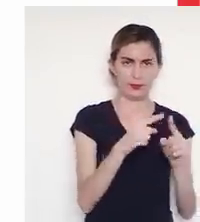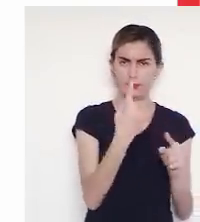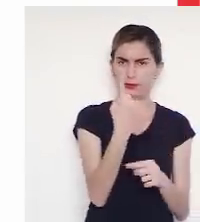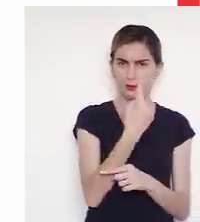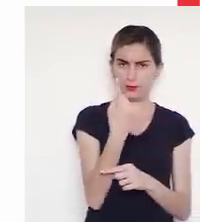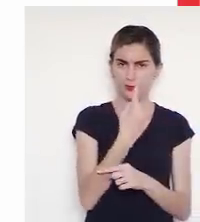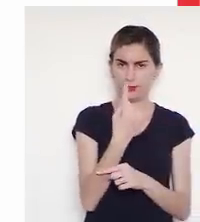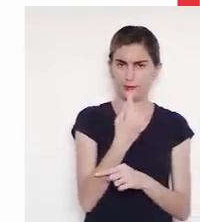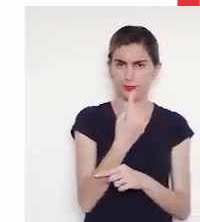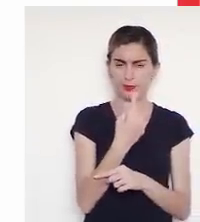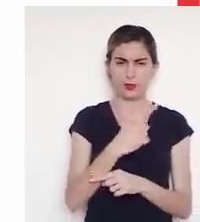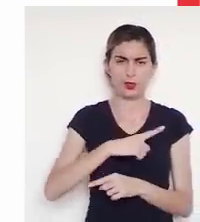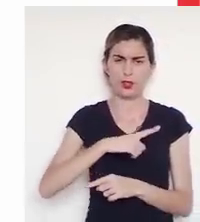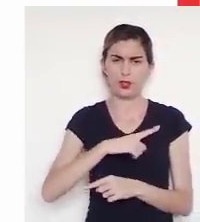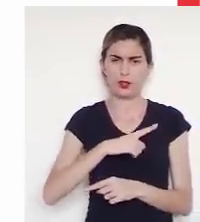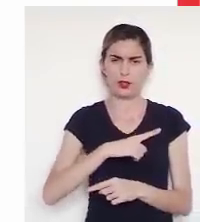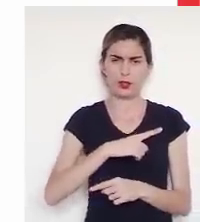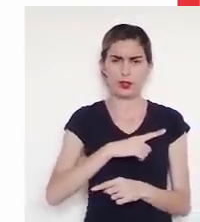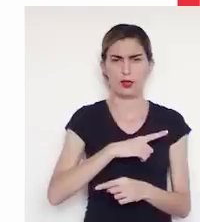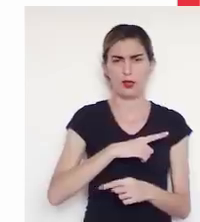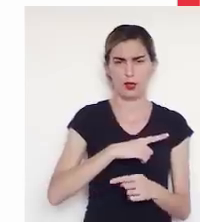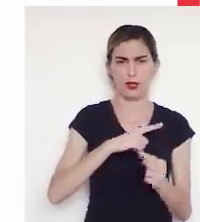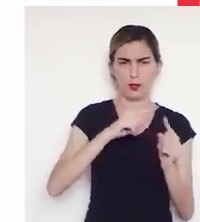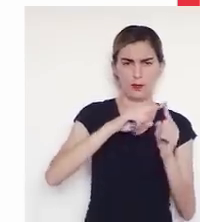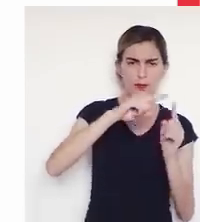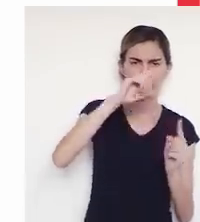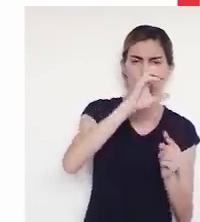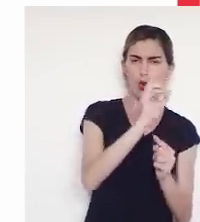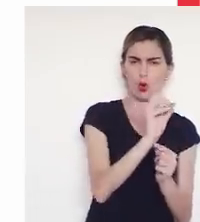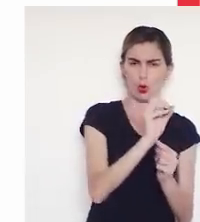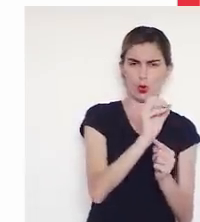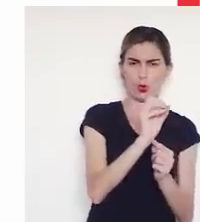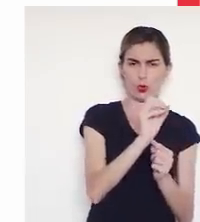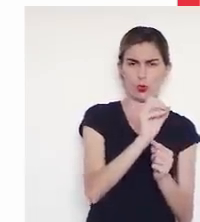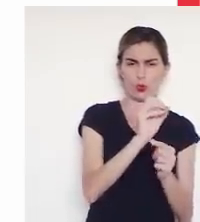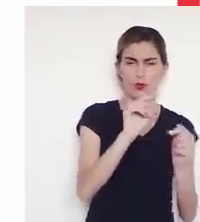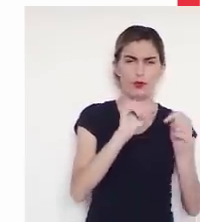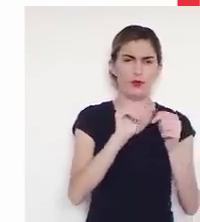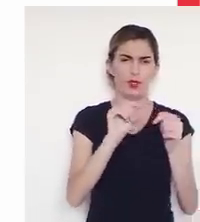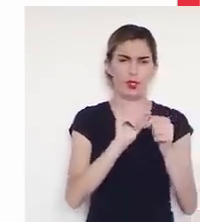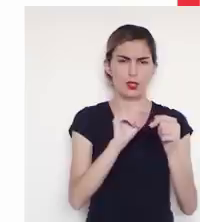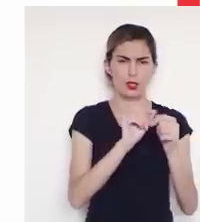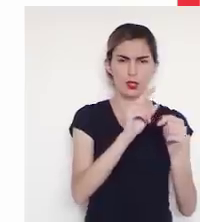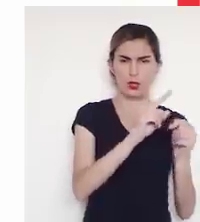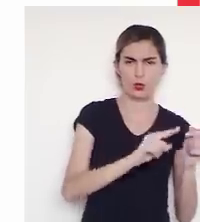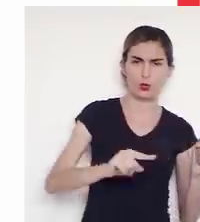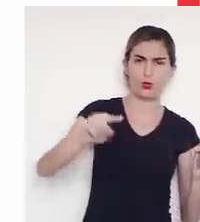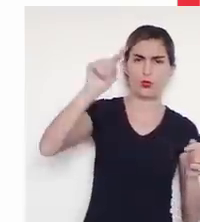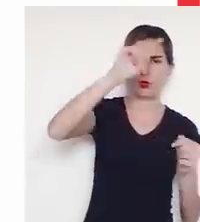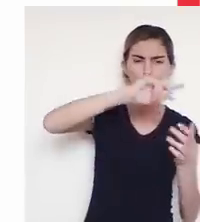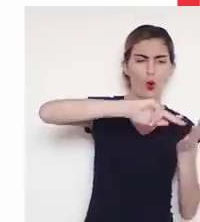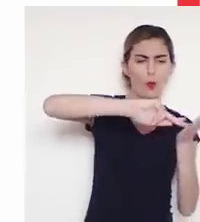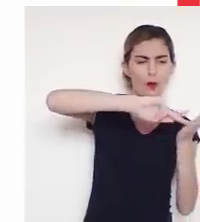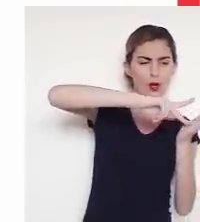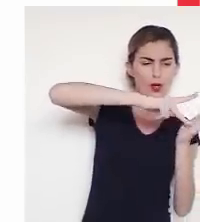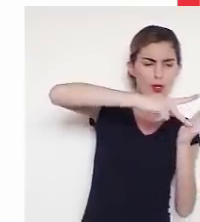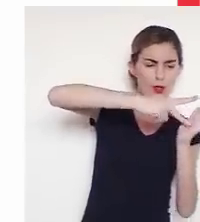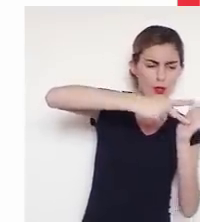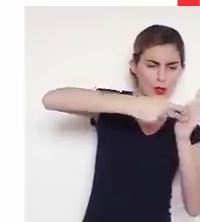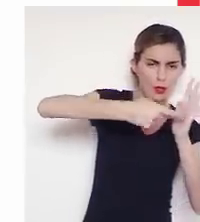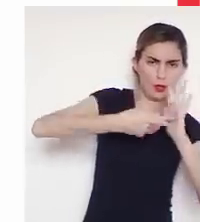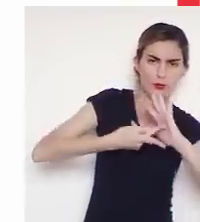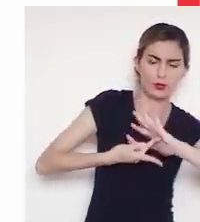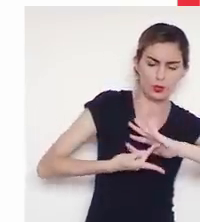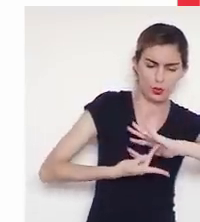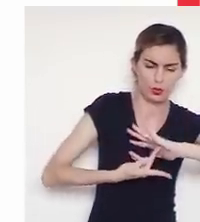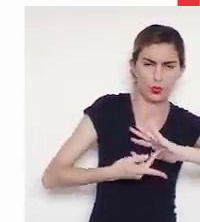tá? Você tem ponta seca em O, fazendo então o giro do compasso